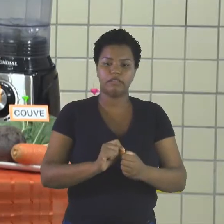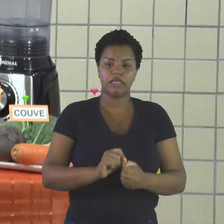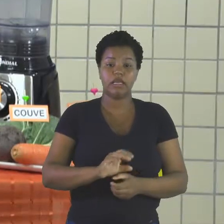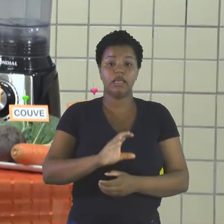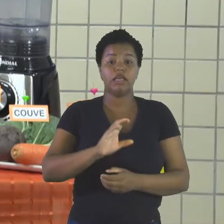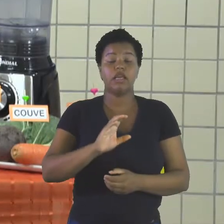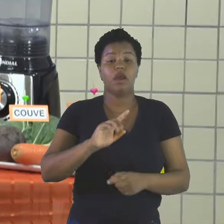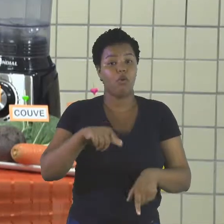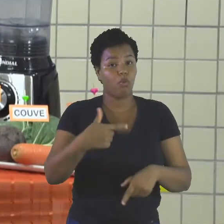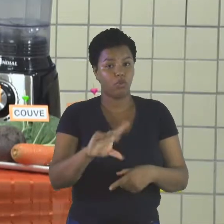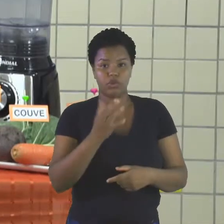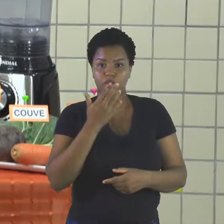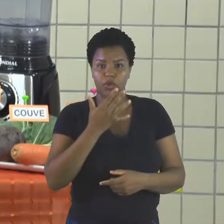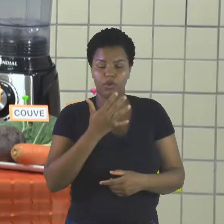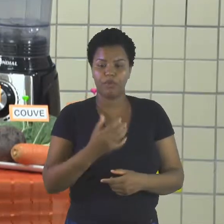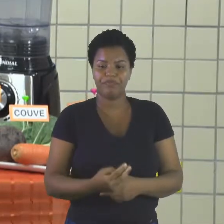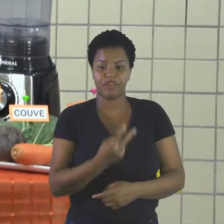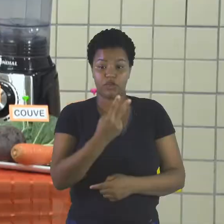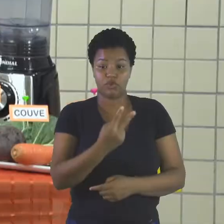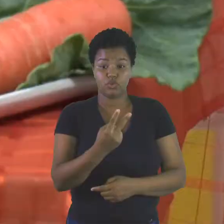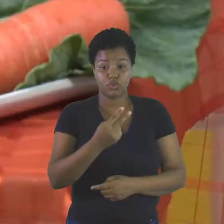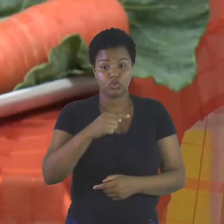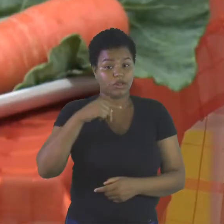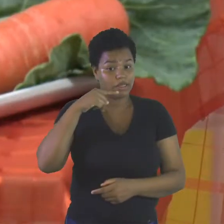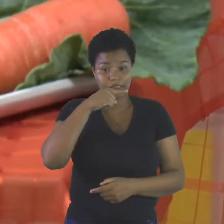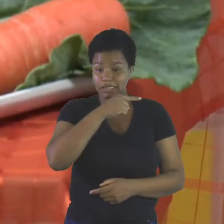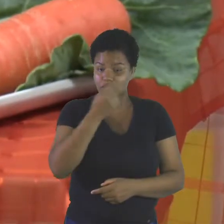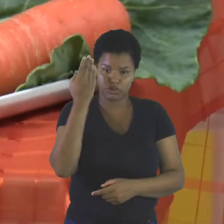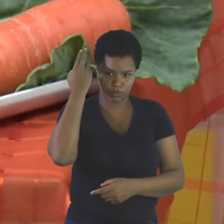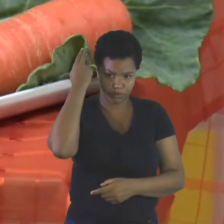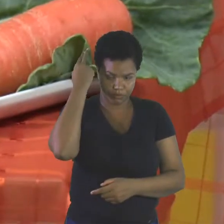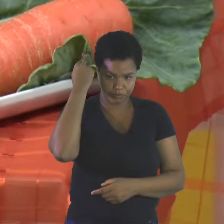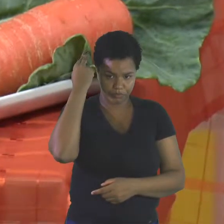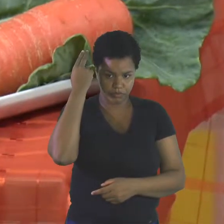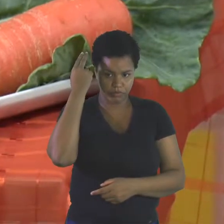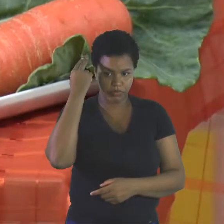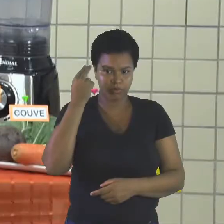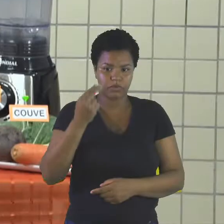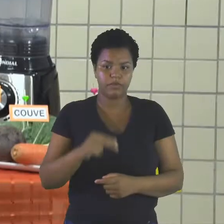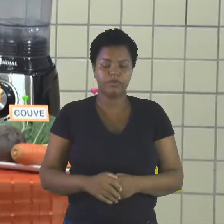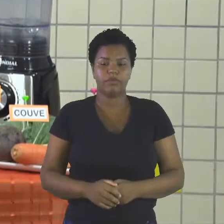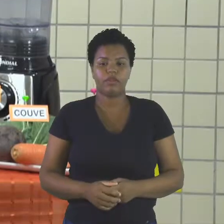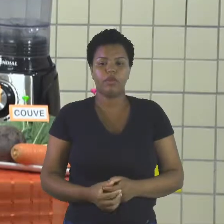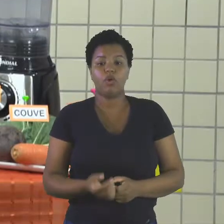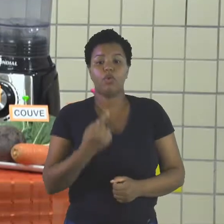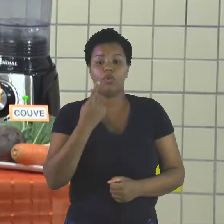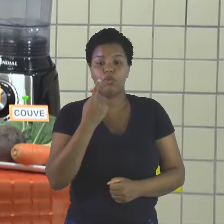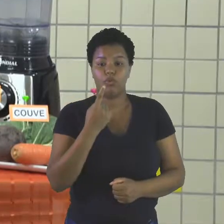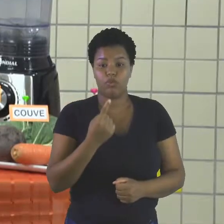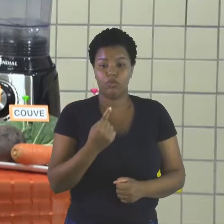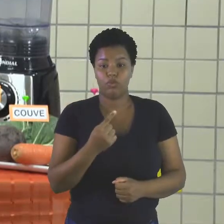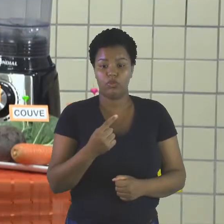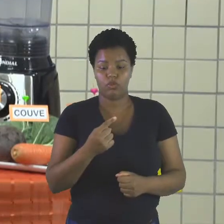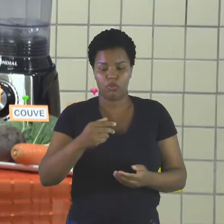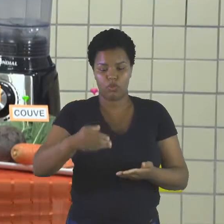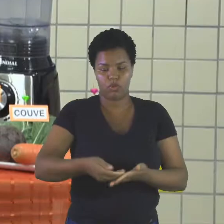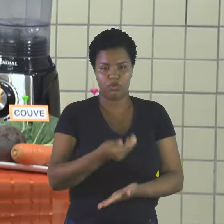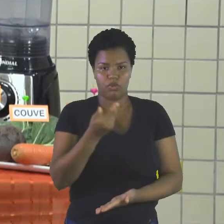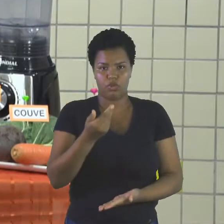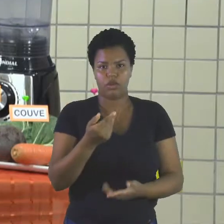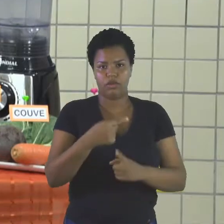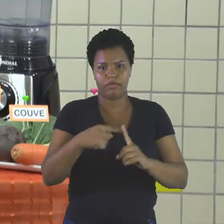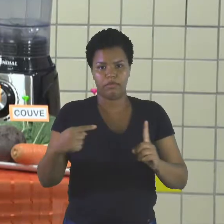vai colocar duas cenouras é uma colher e meia de amido de milho e meio copo de água